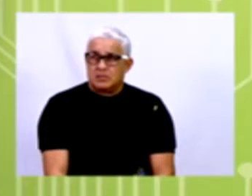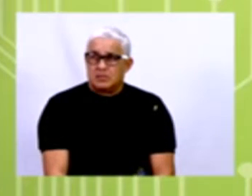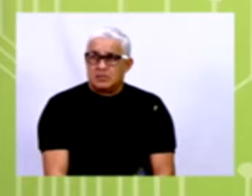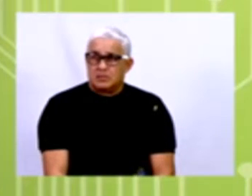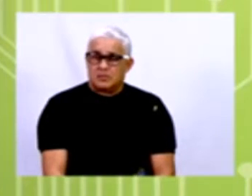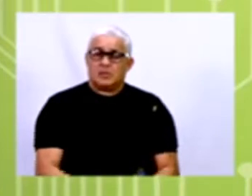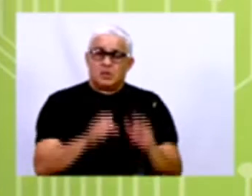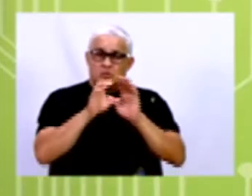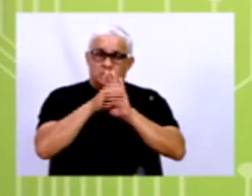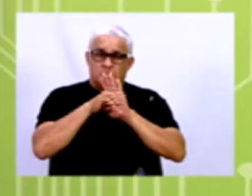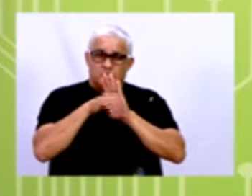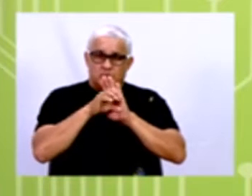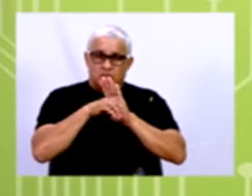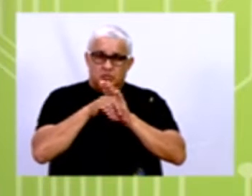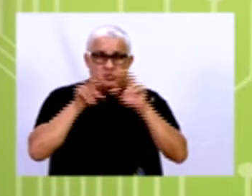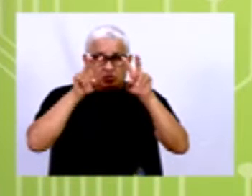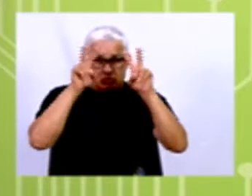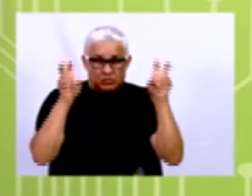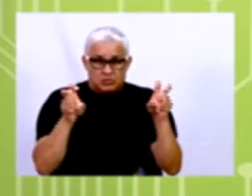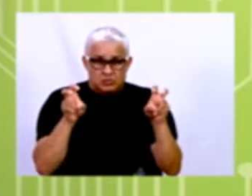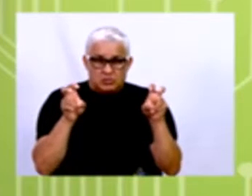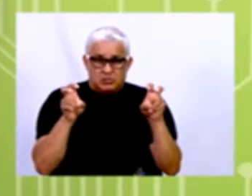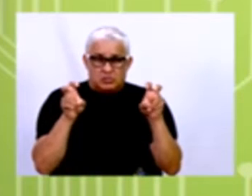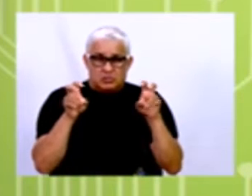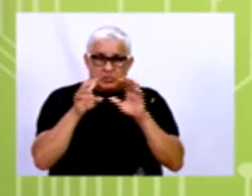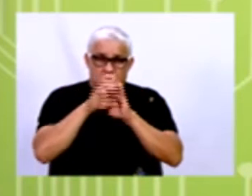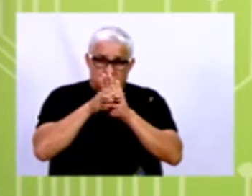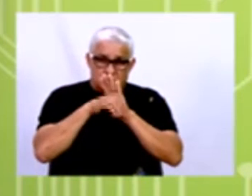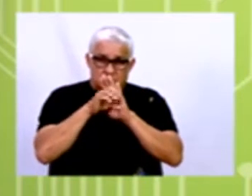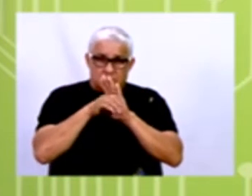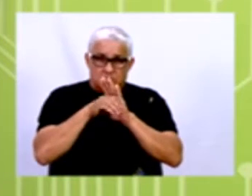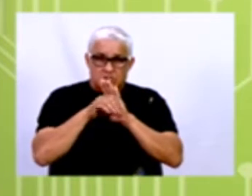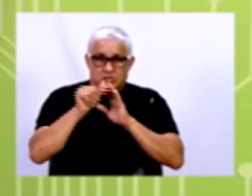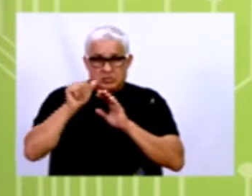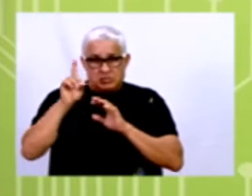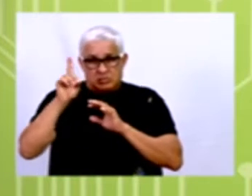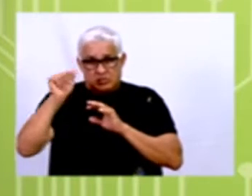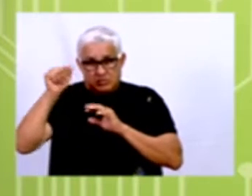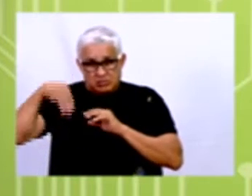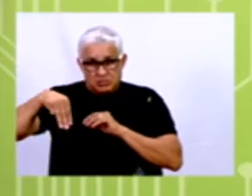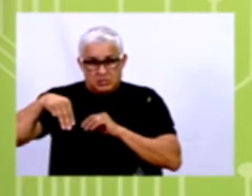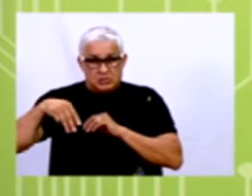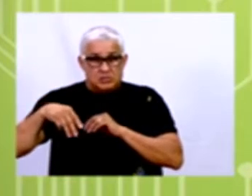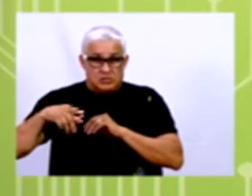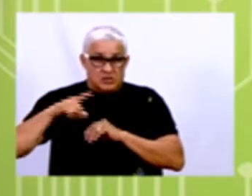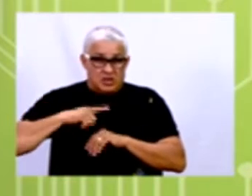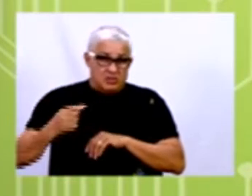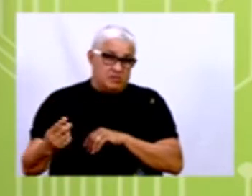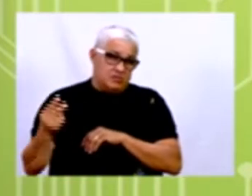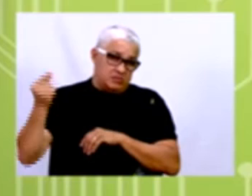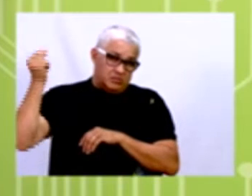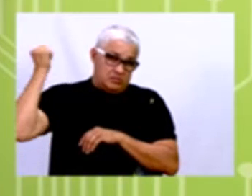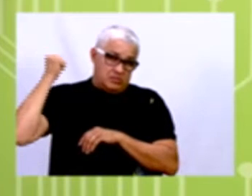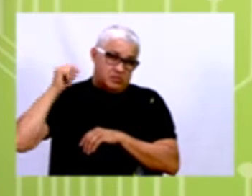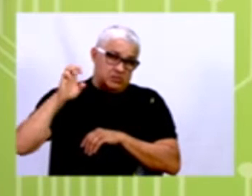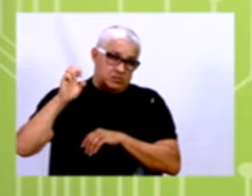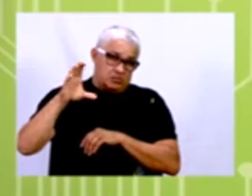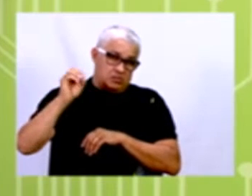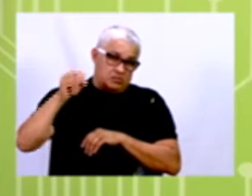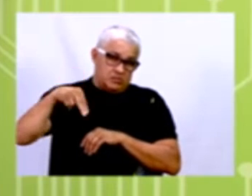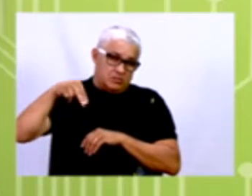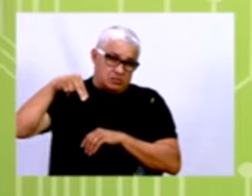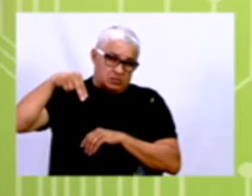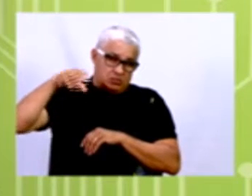esse conceito, quer dizer, o título da obra é exatamente o conceito que o Adam Smith tinha de economia. Veja que